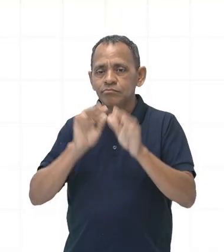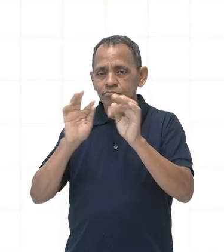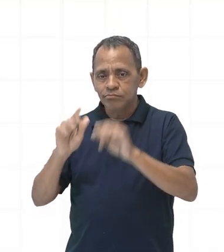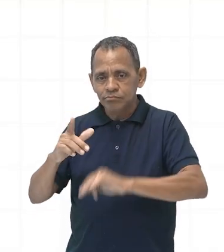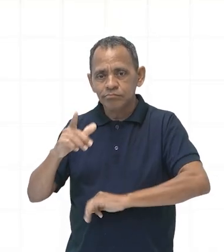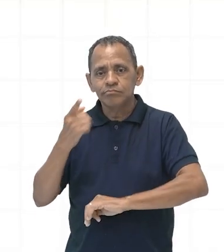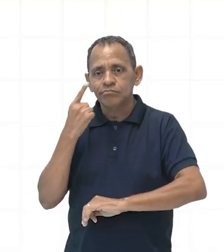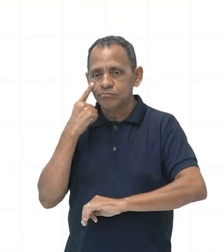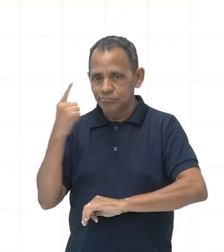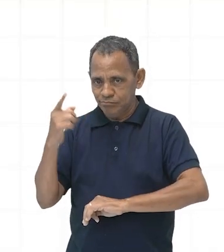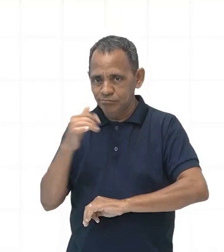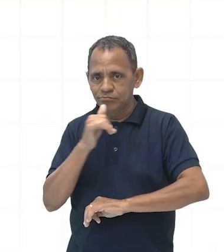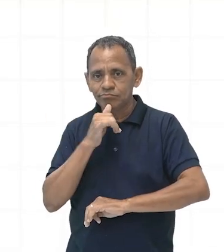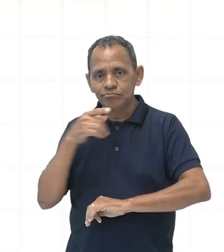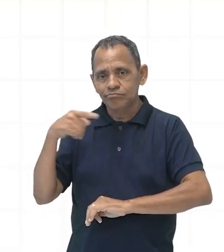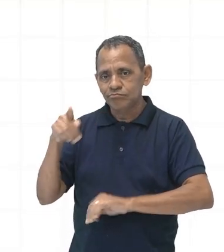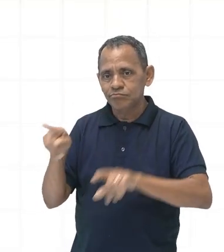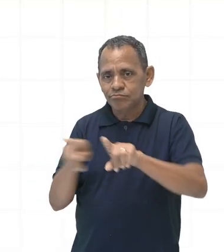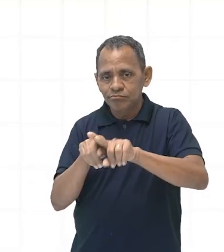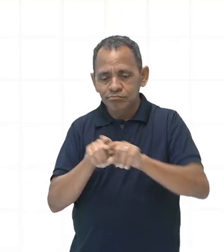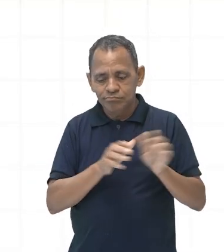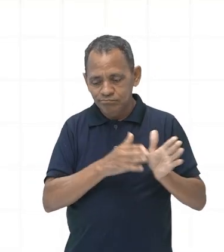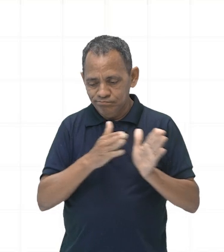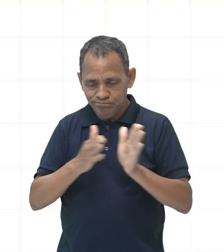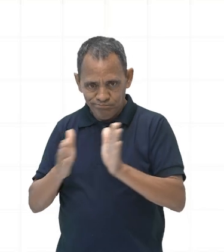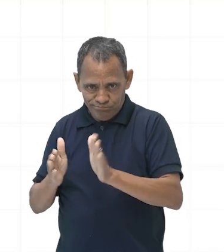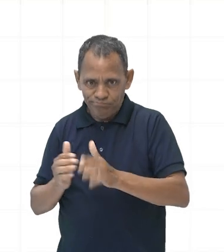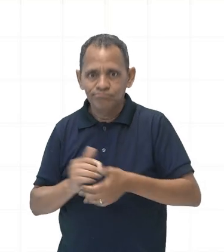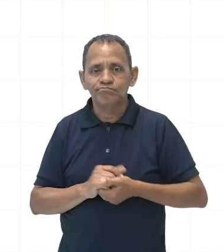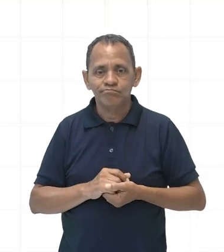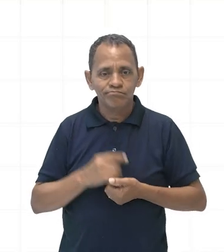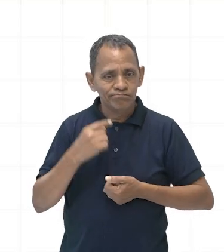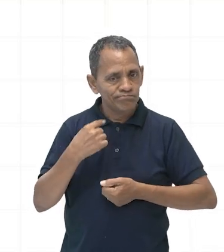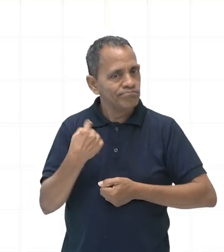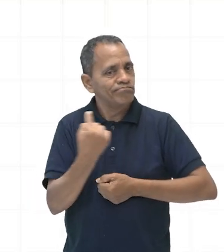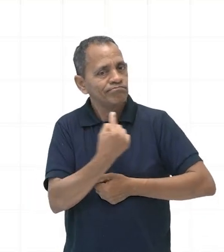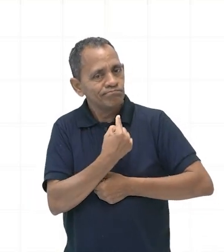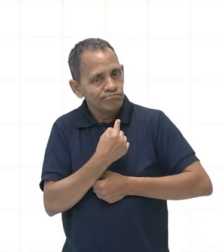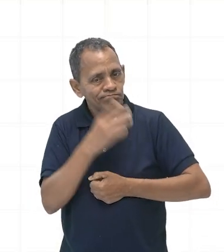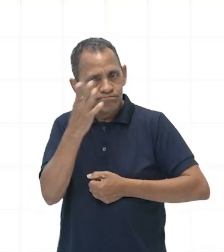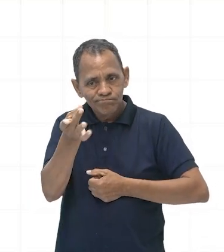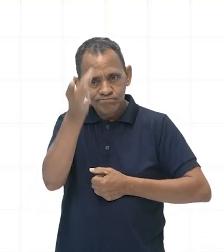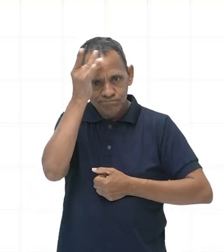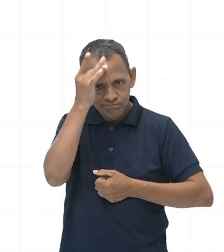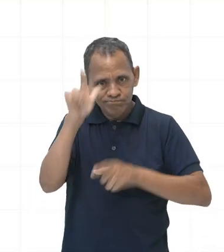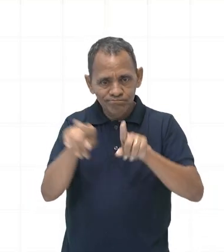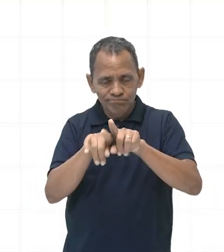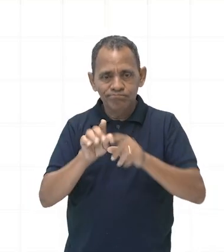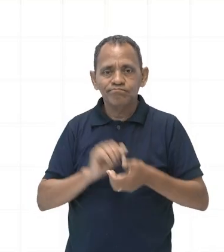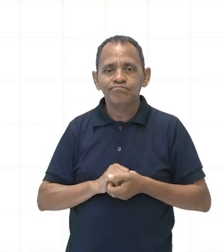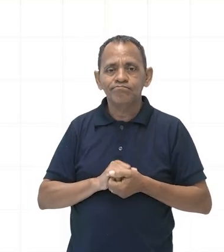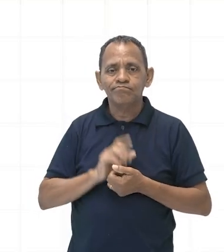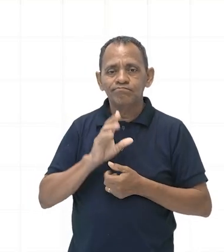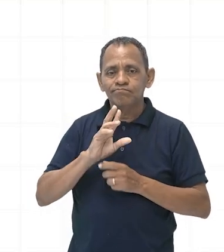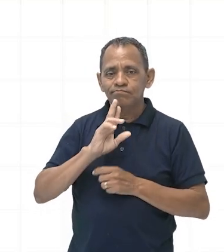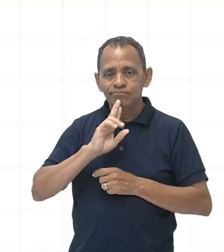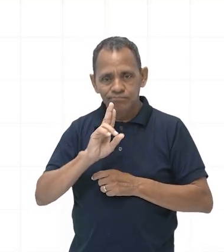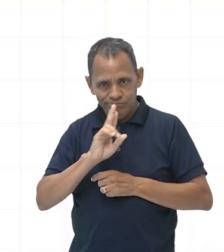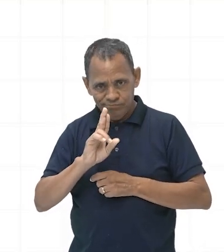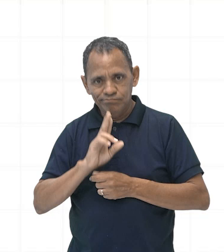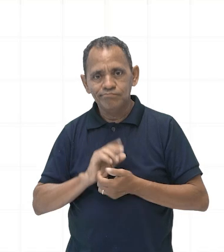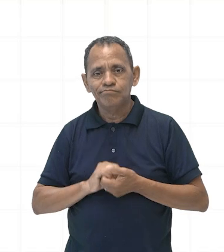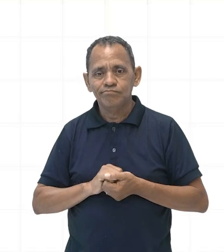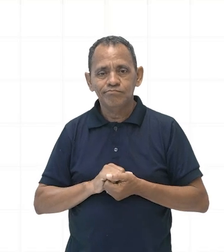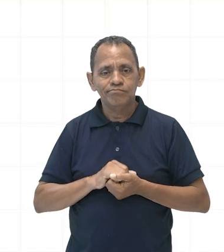vai ver mais um exemplo com o nosso passo a passo, para a gente fixar bem aí a ideia de resolução entre essas grandezas que